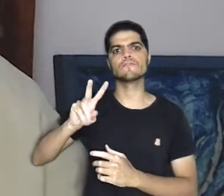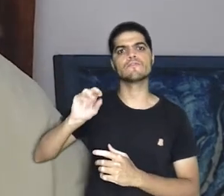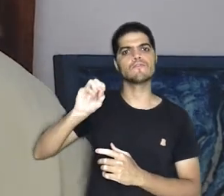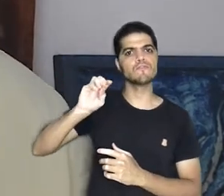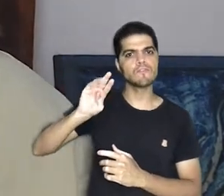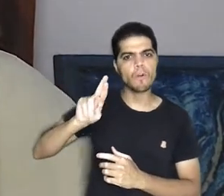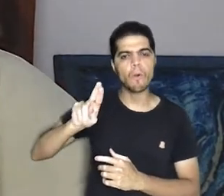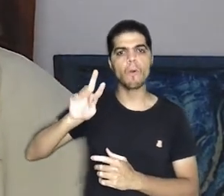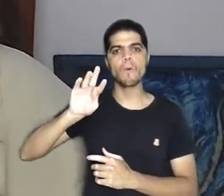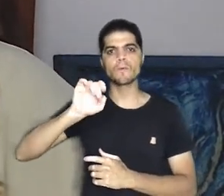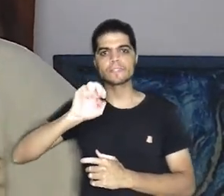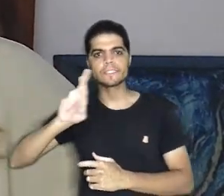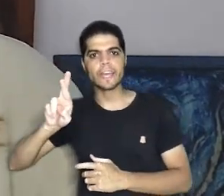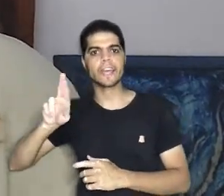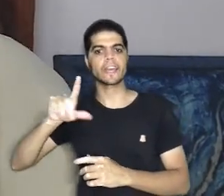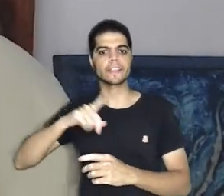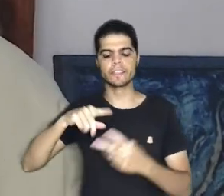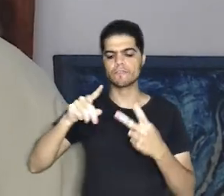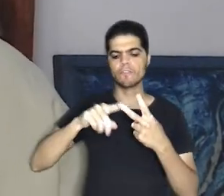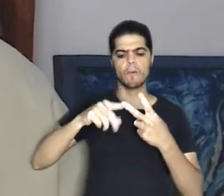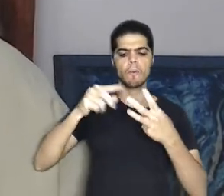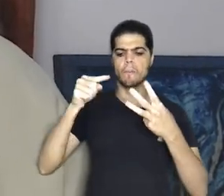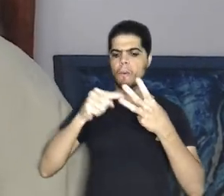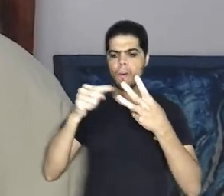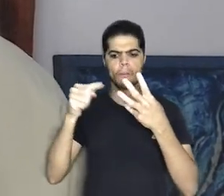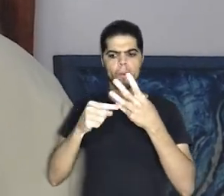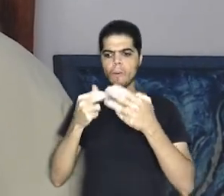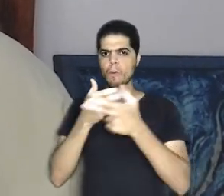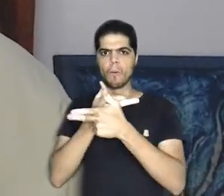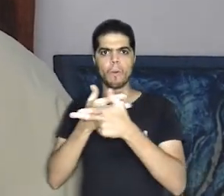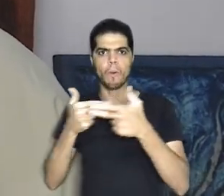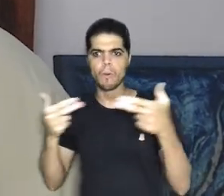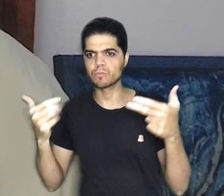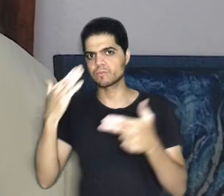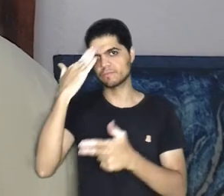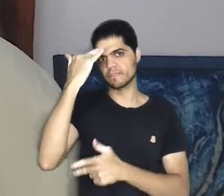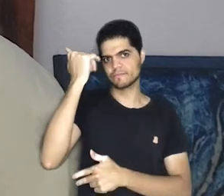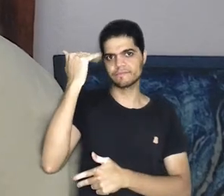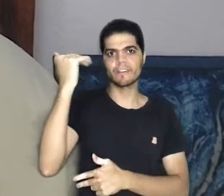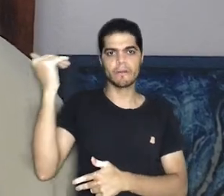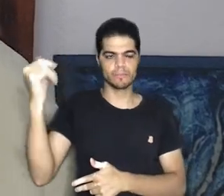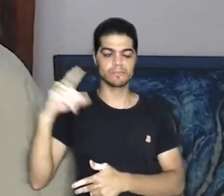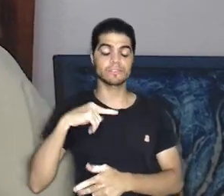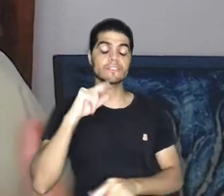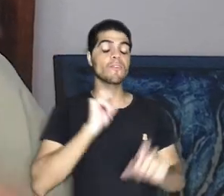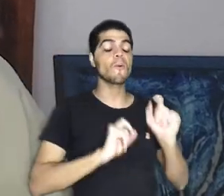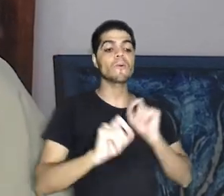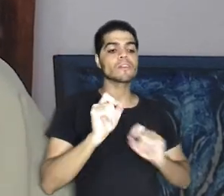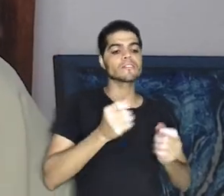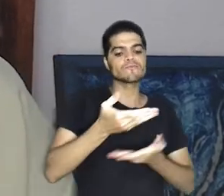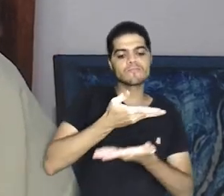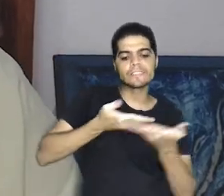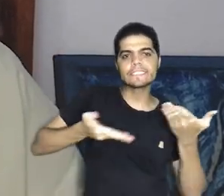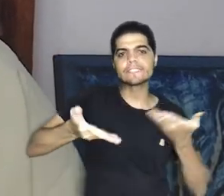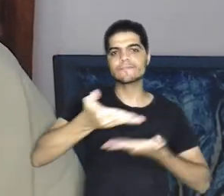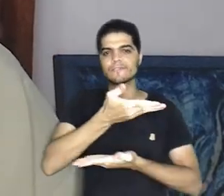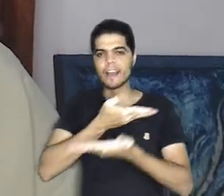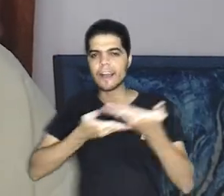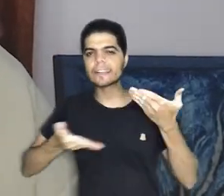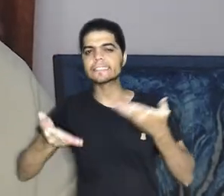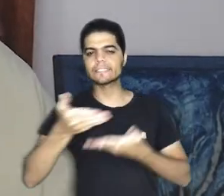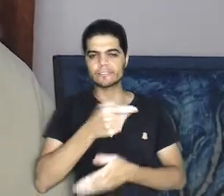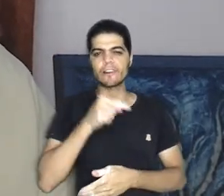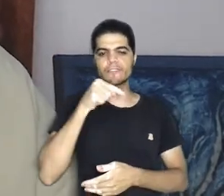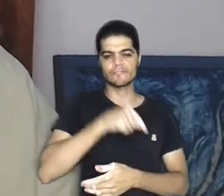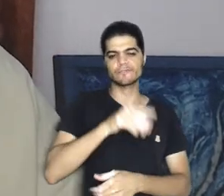Voltaire, Montesquieu, dentre outros, o que proporcionou, né, uma circulação de